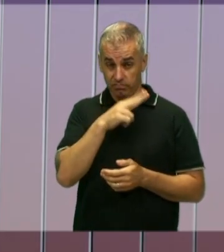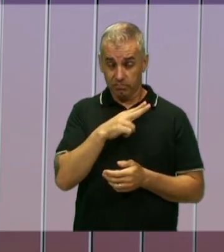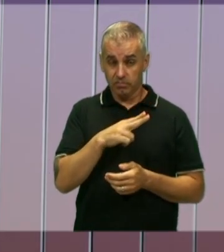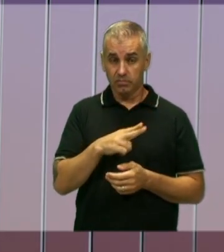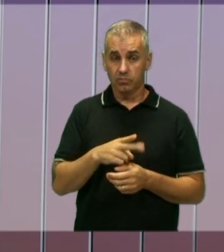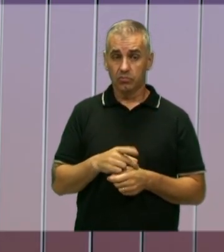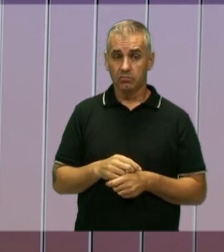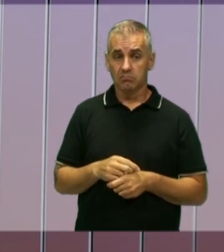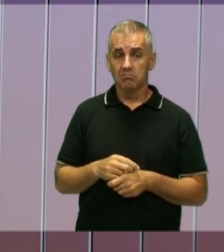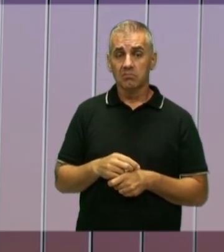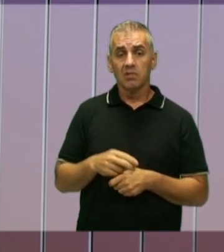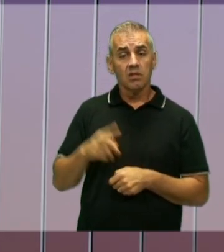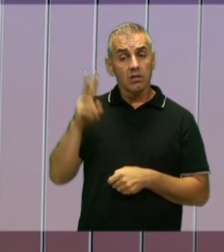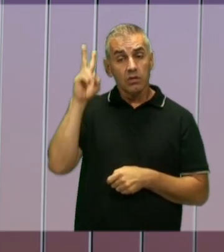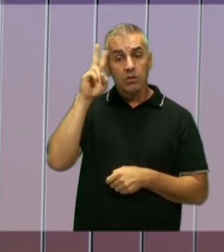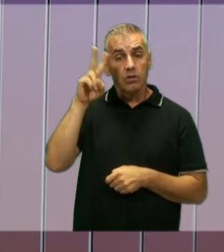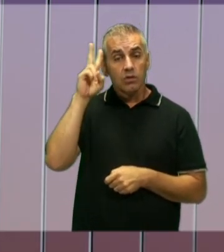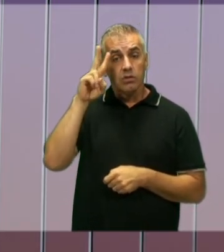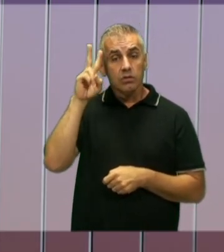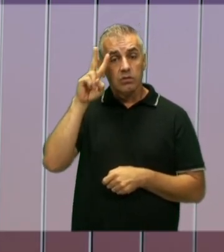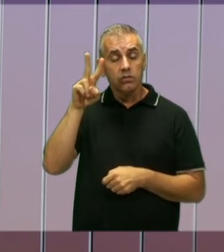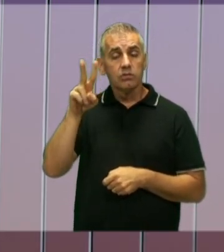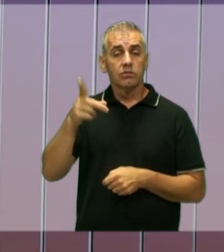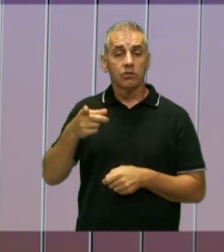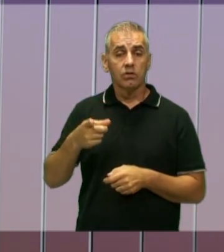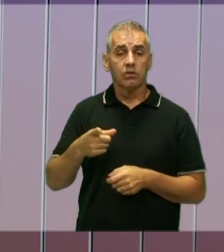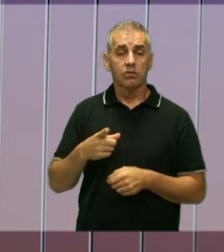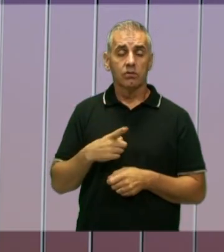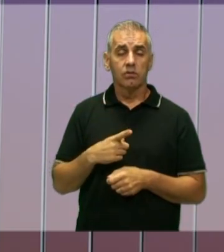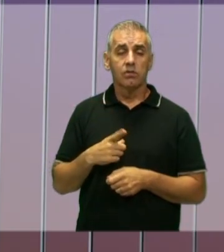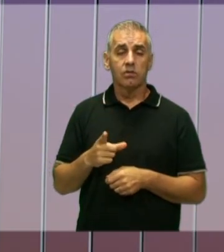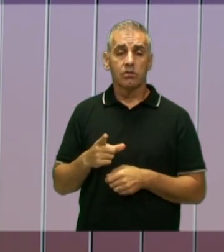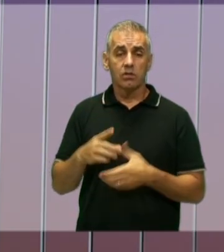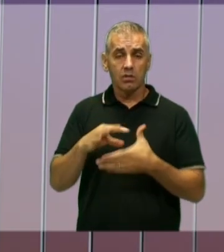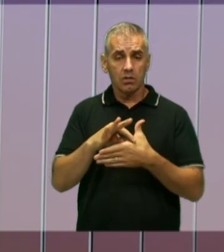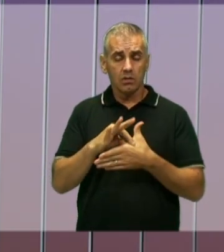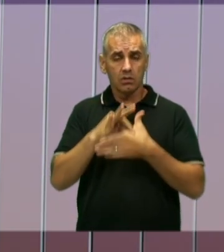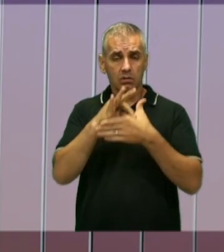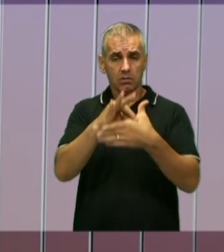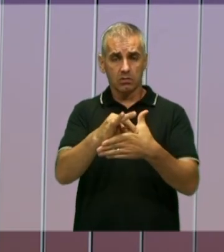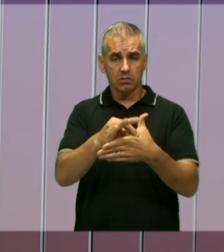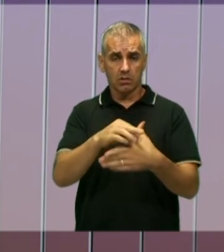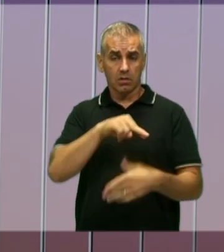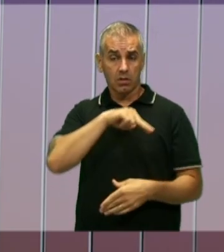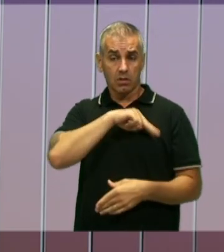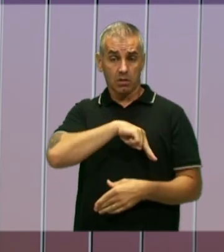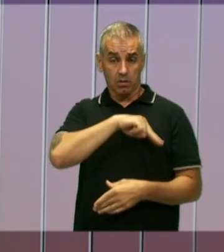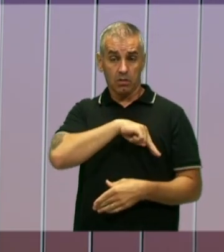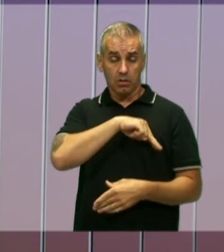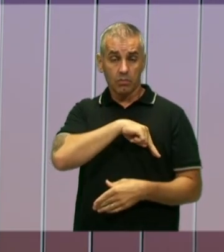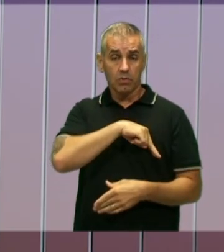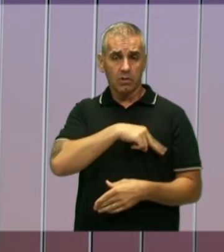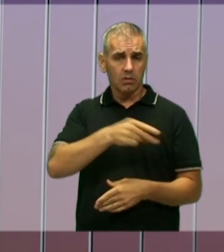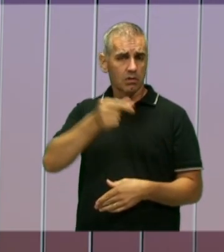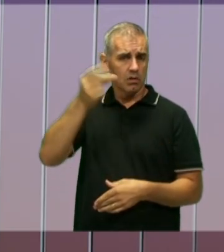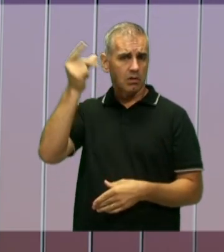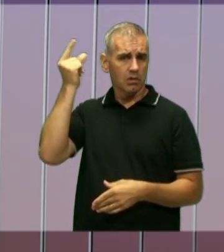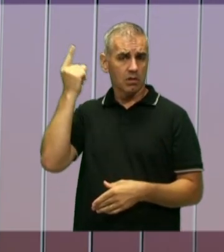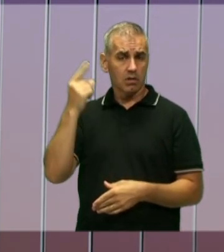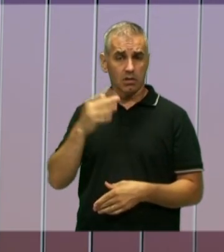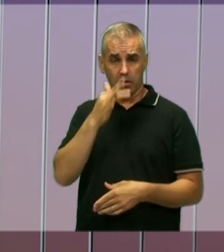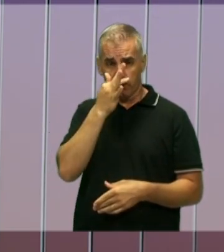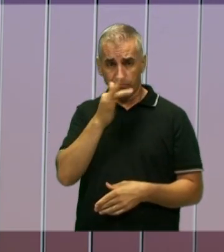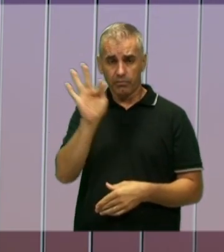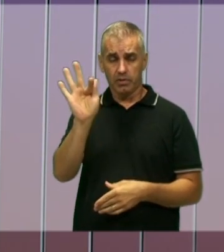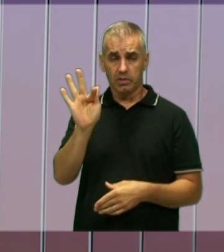né? Que foi quando Dominique Jean Larry, o chefe do Exército Napoleônico, que era um profissional médico, um cirurgião, ele